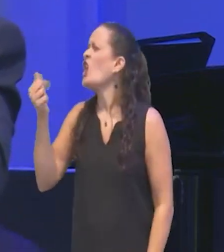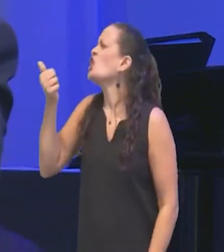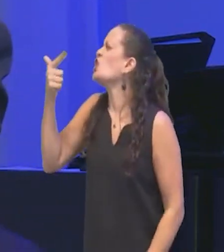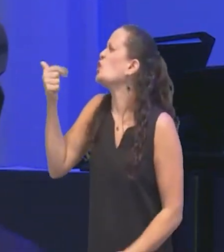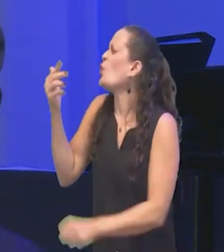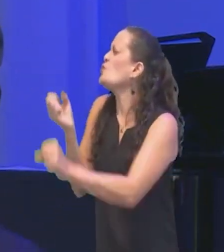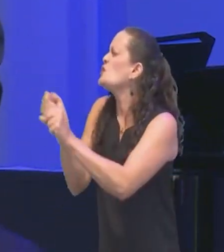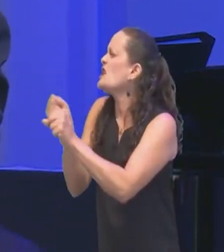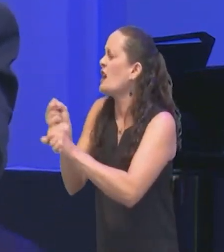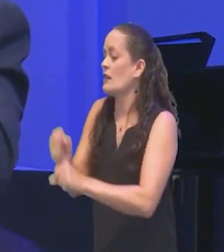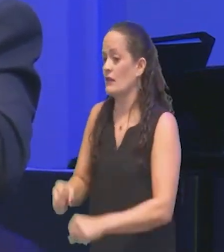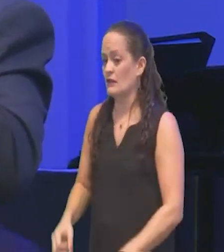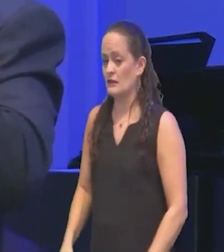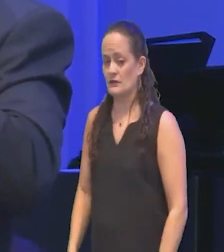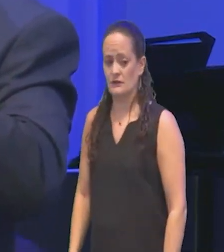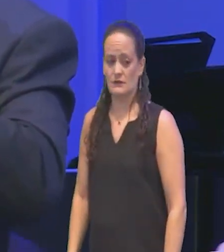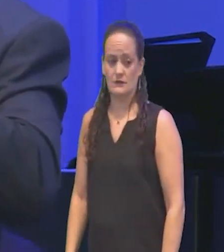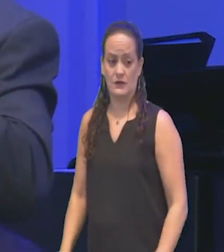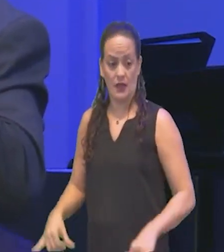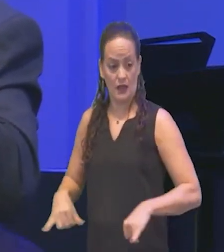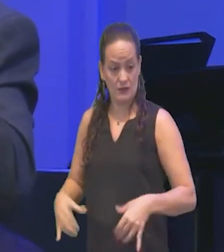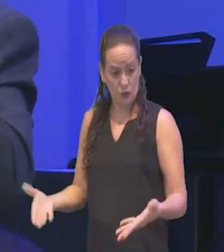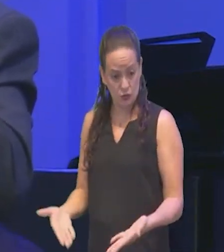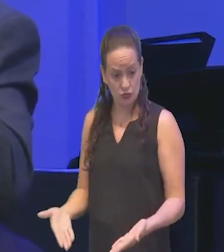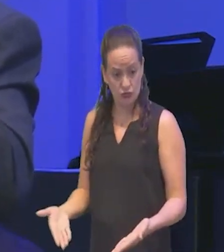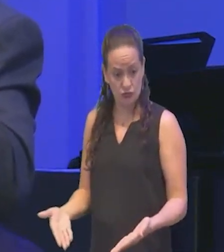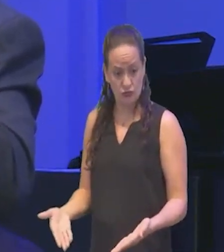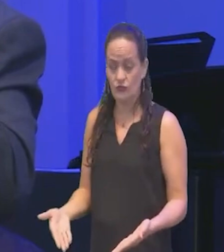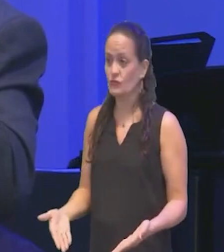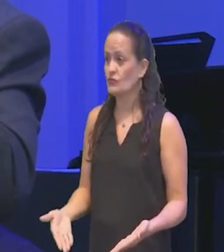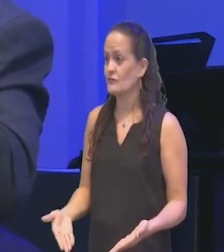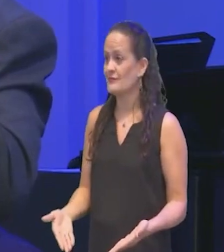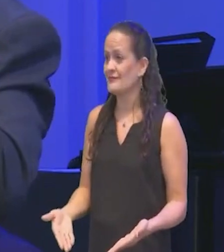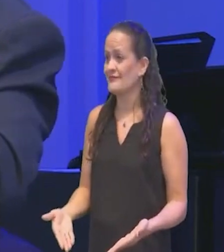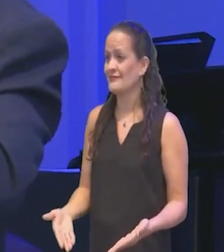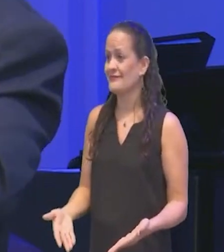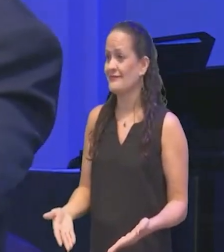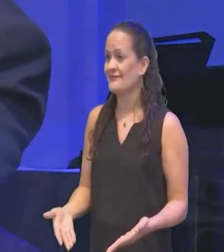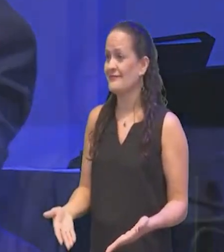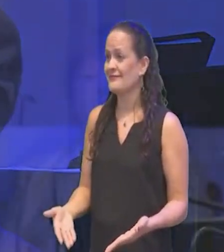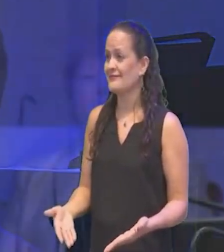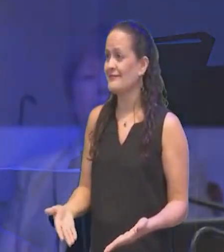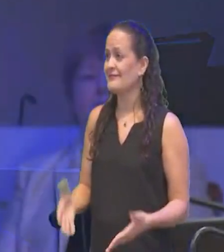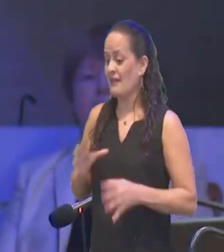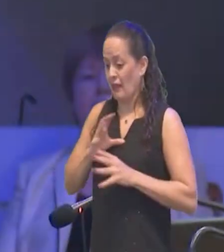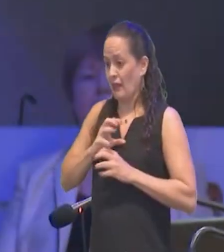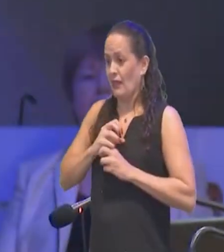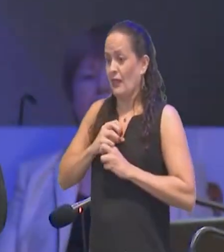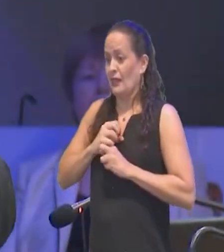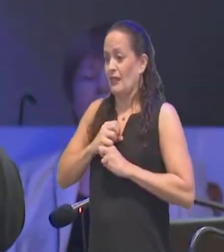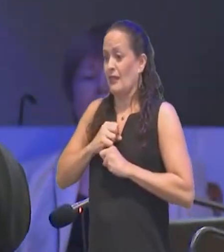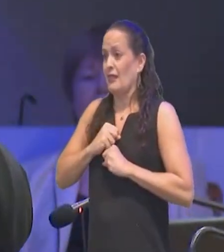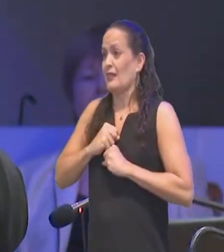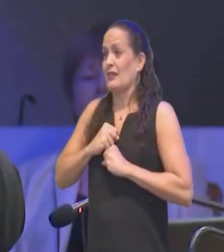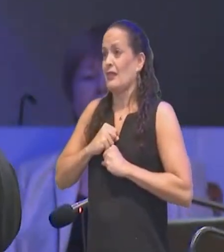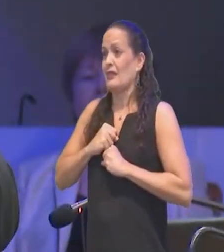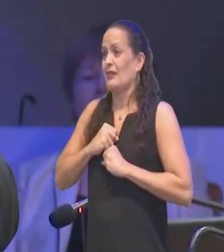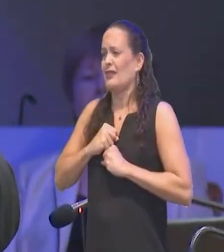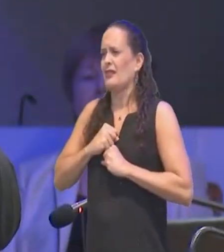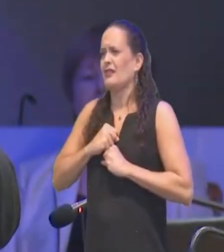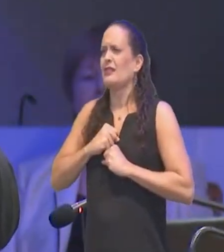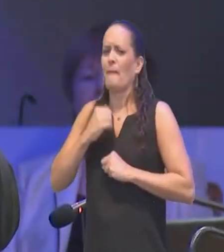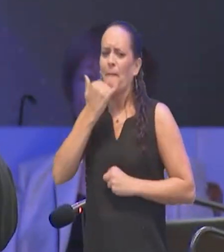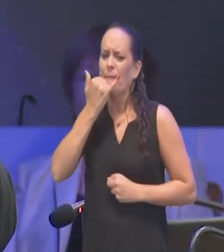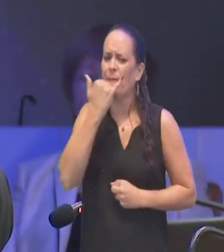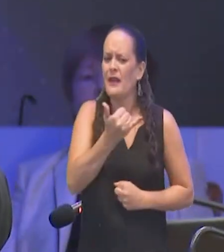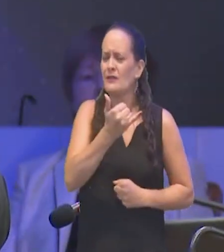12 anos, pastor, 12 anos. Os problemas precisam ser tratados, queridos, as feridas precisam ser cuidadas, porque